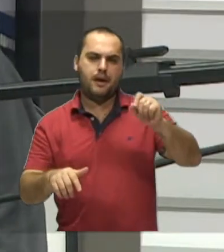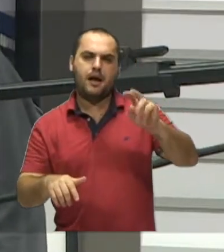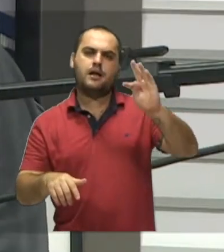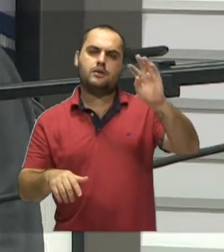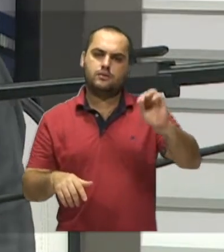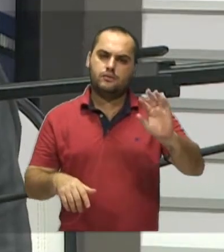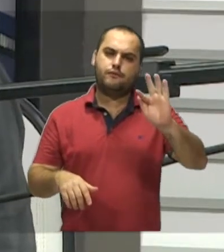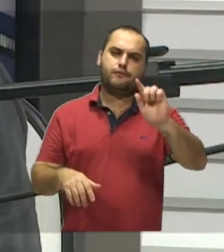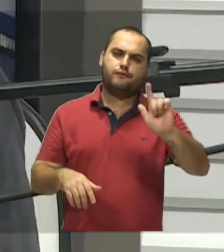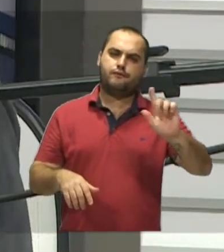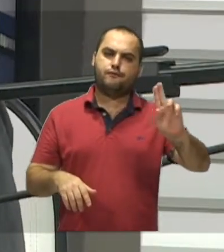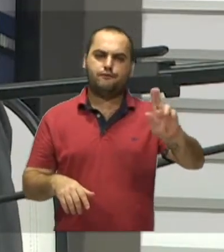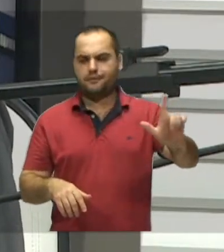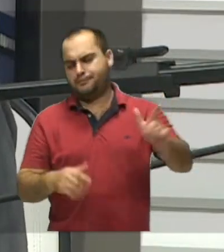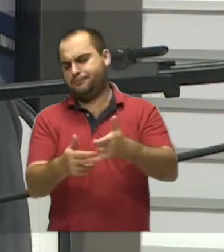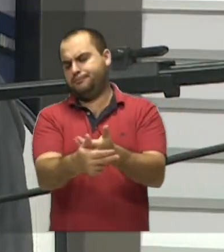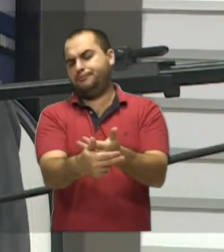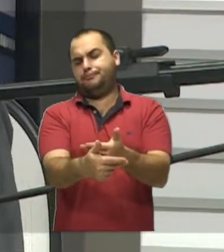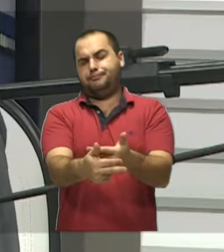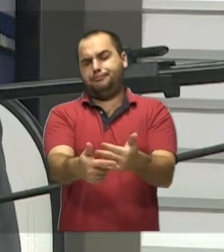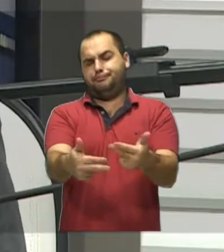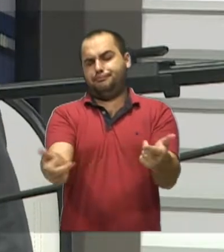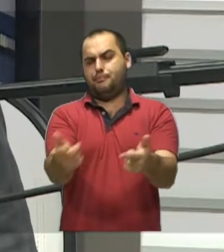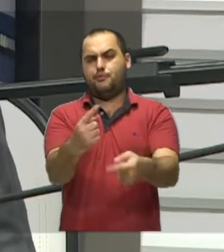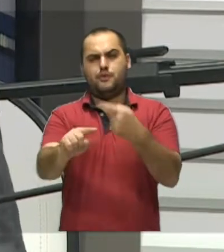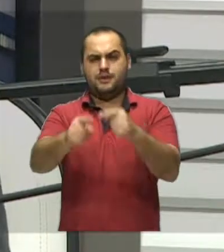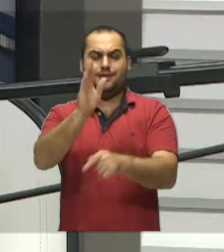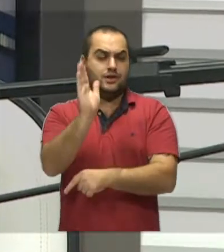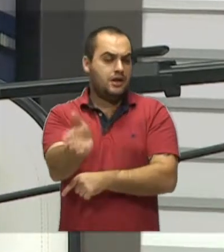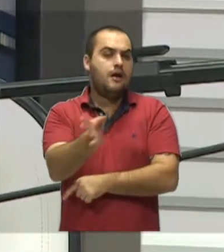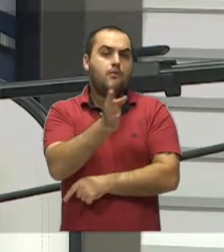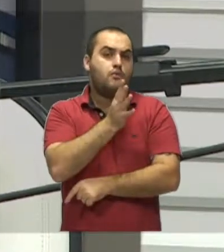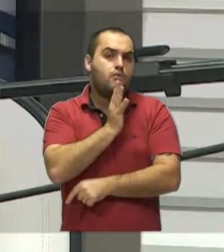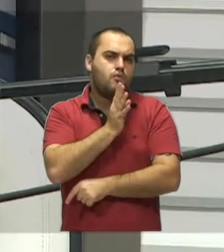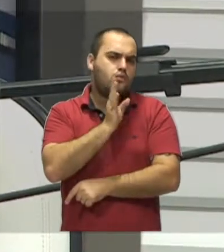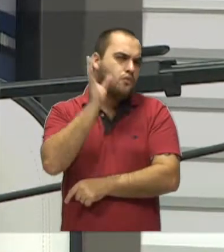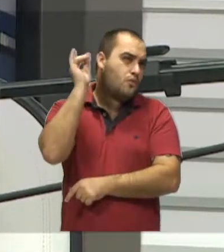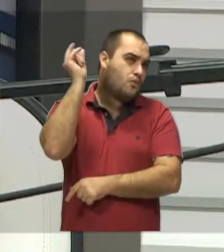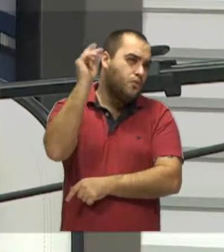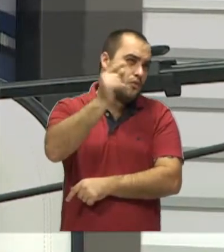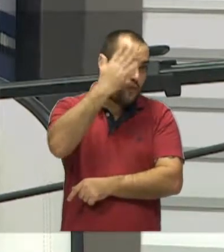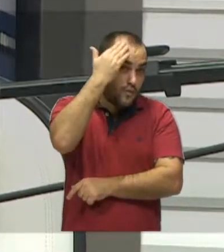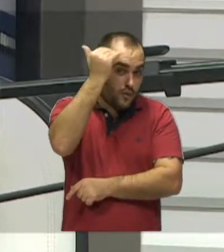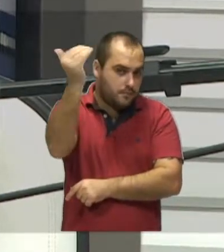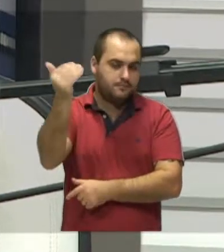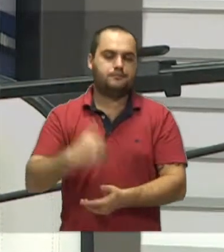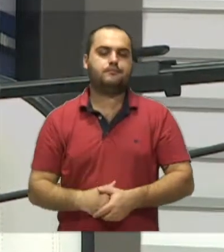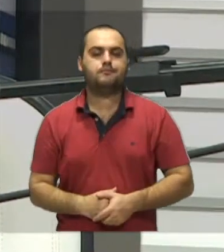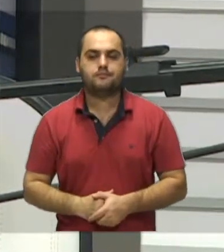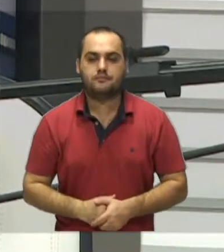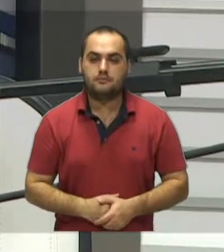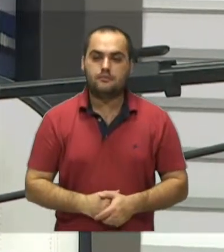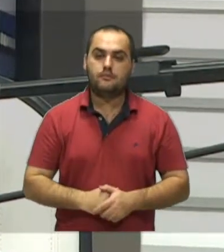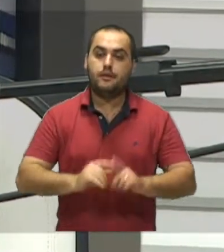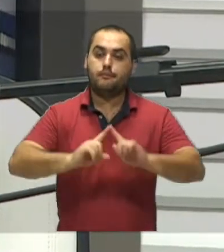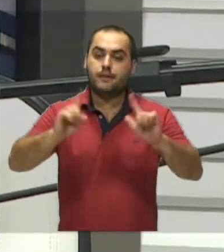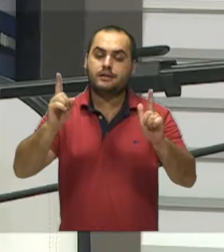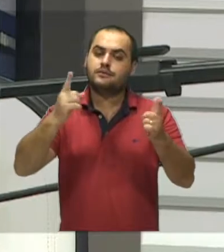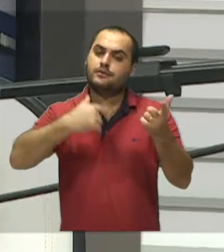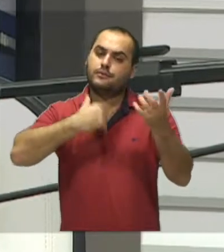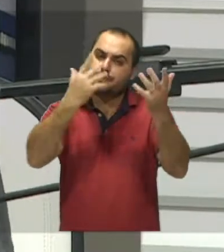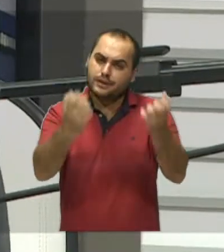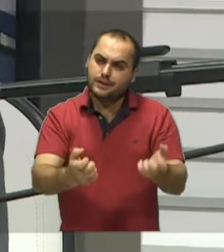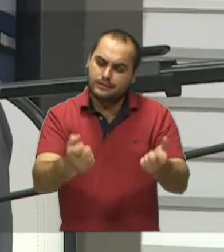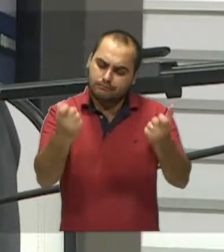Adriana Calcanhoto, enfim, né? Músicas que já estão conhecidas. E eu tinha necessidade, eu queria falar alguma coisa que eu quisesse